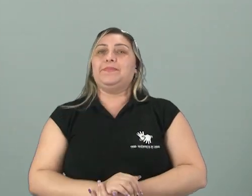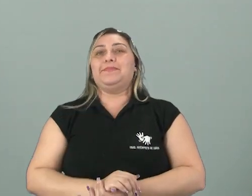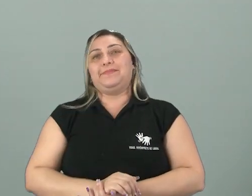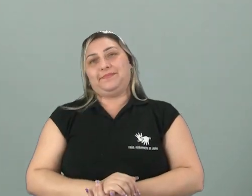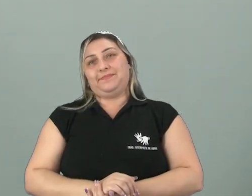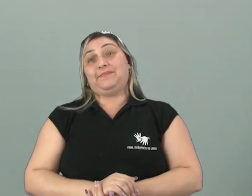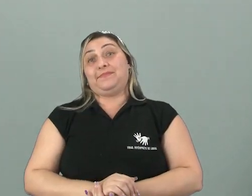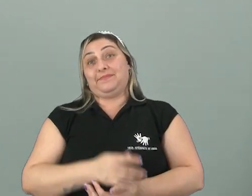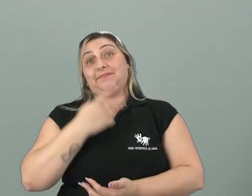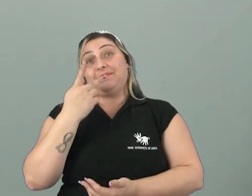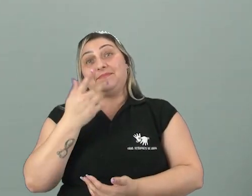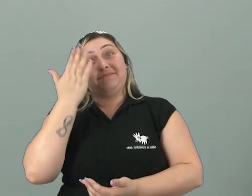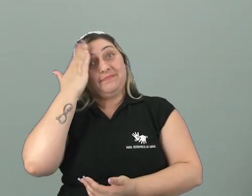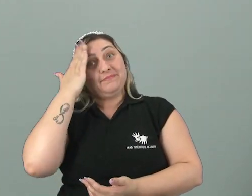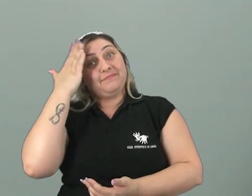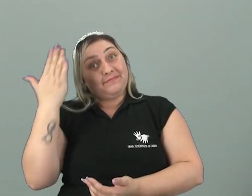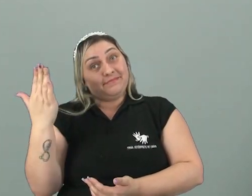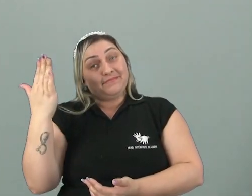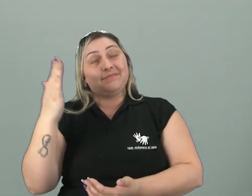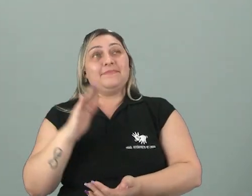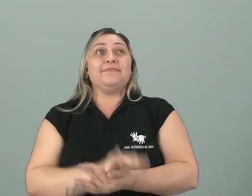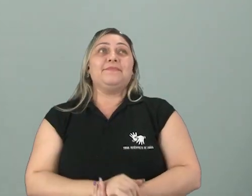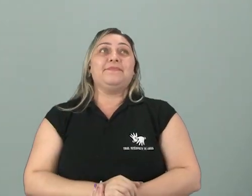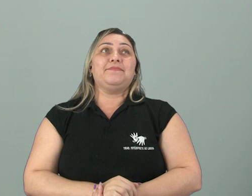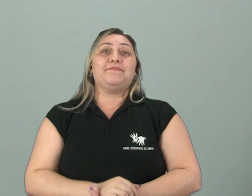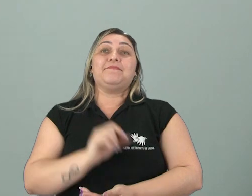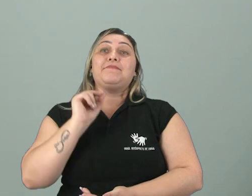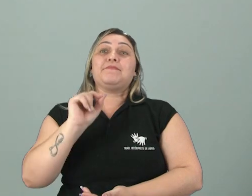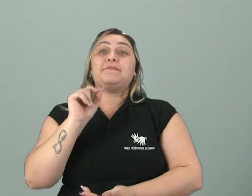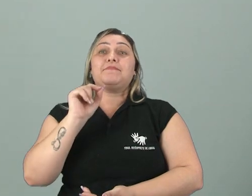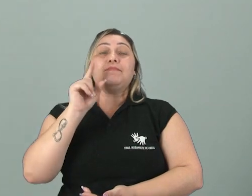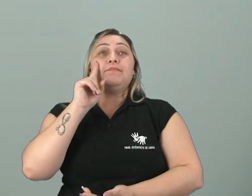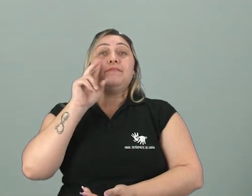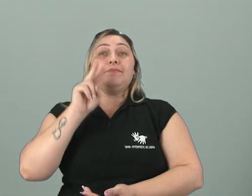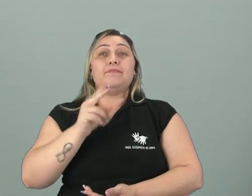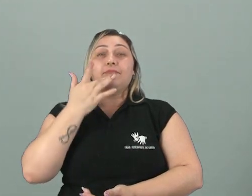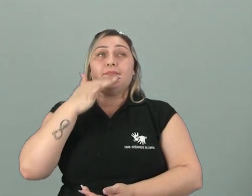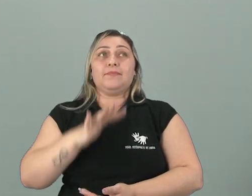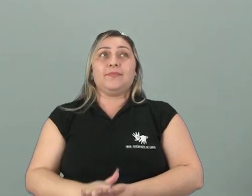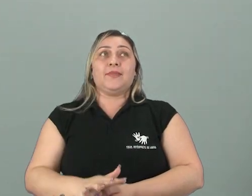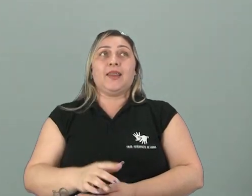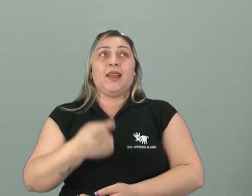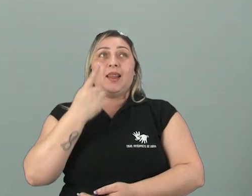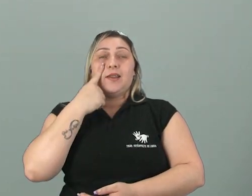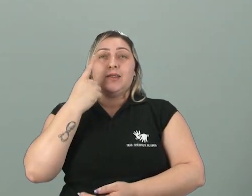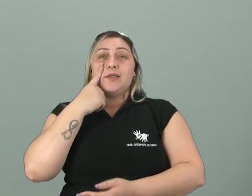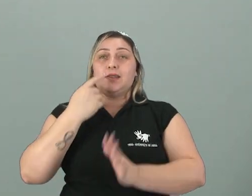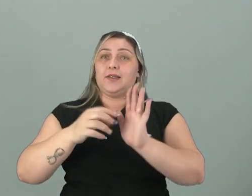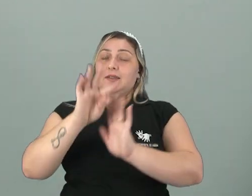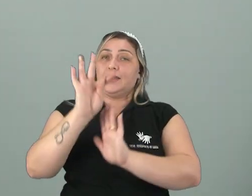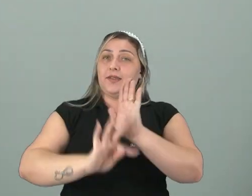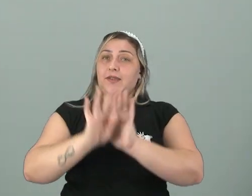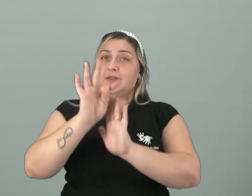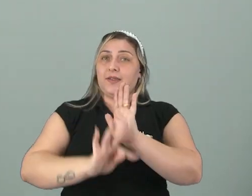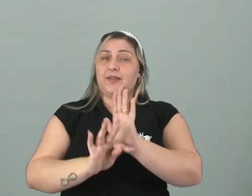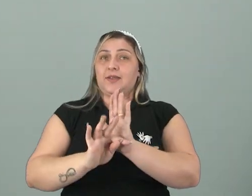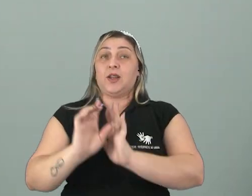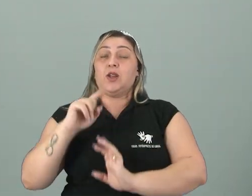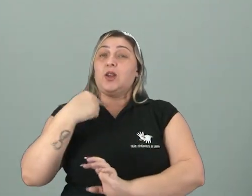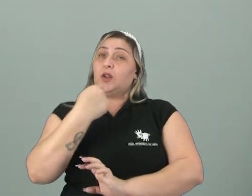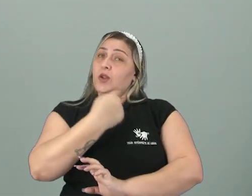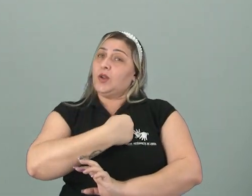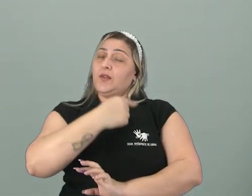mãe. Ele ainda diz que entendeu, né? Então observem, crianças. Veja que neste texto, talvez se